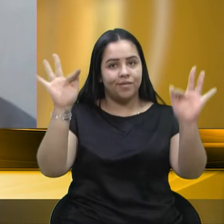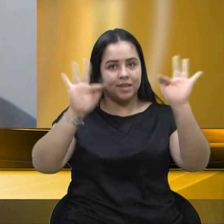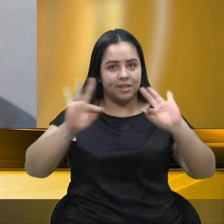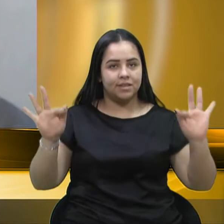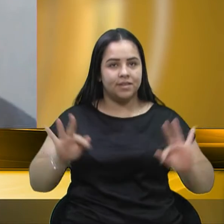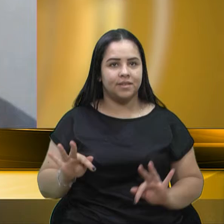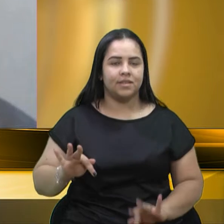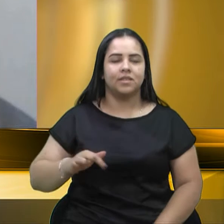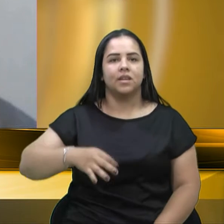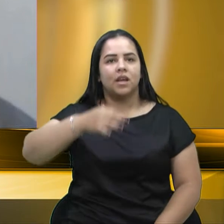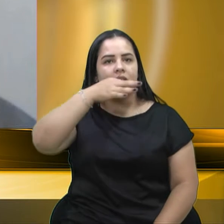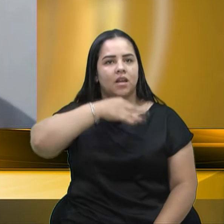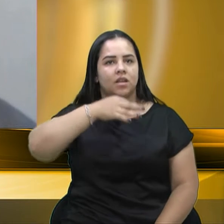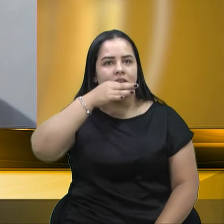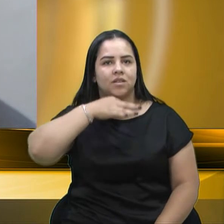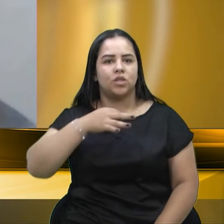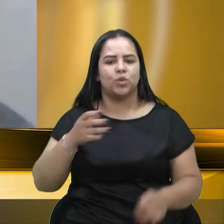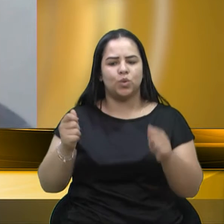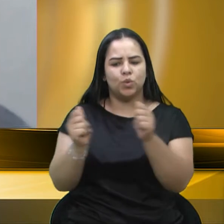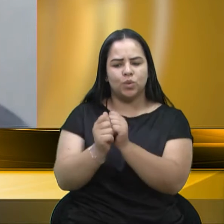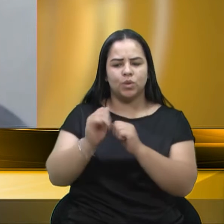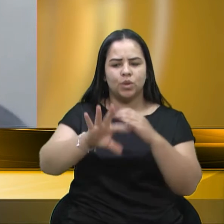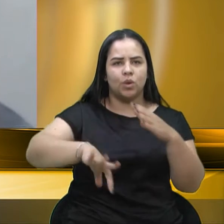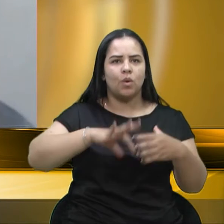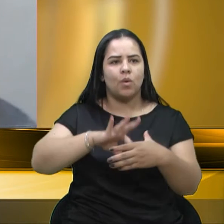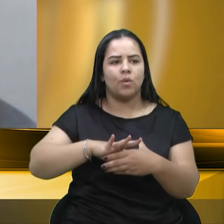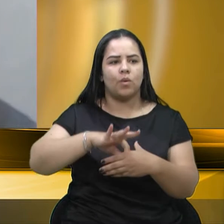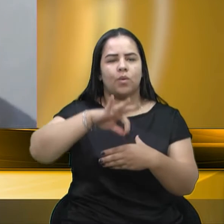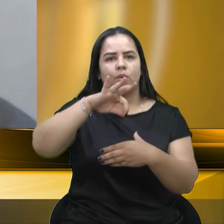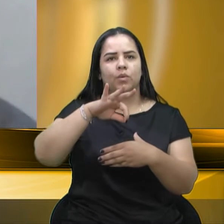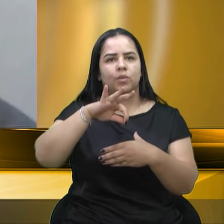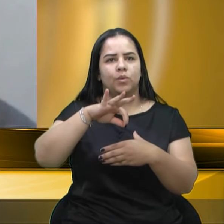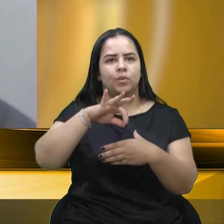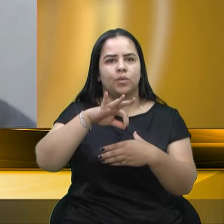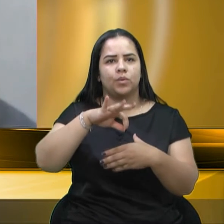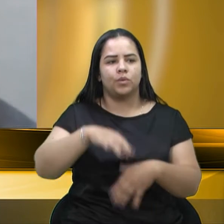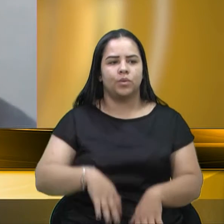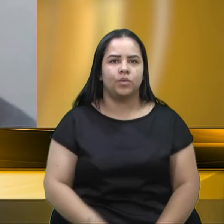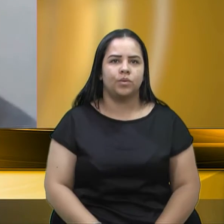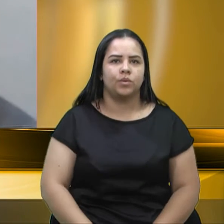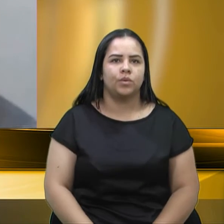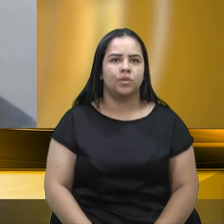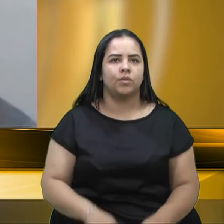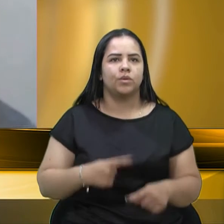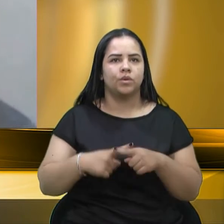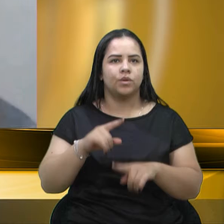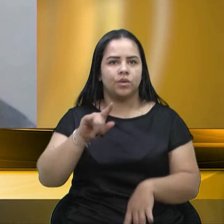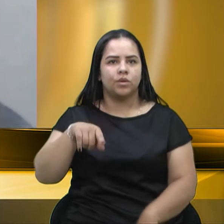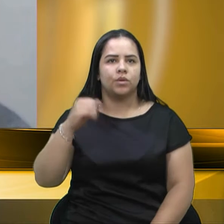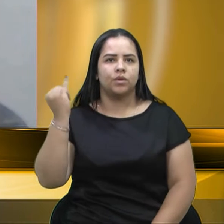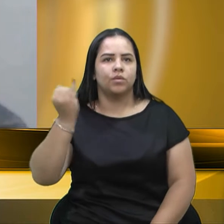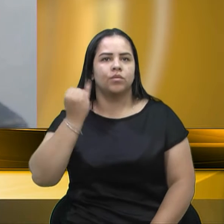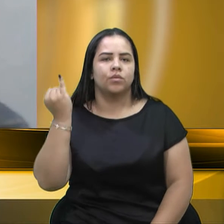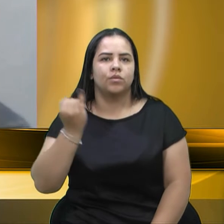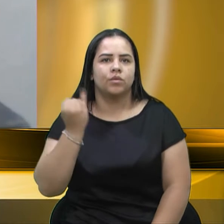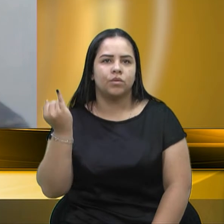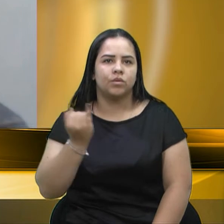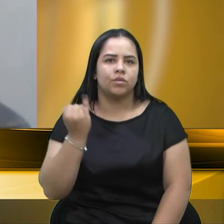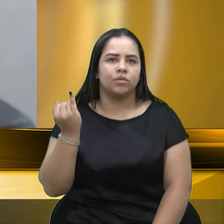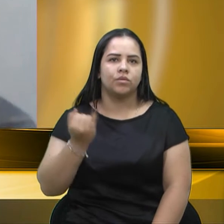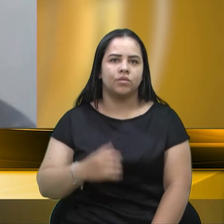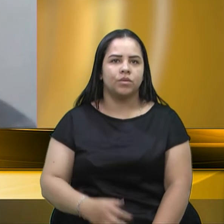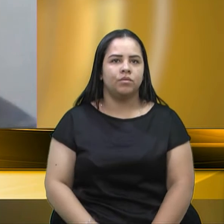ter entrado num desses consórcios de municípios. Isso é extremamente importante. Agora é importante também que esses